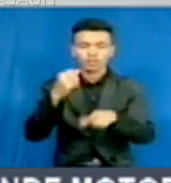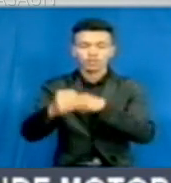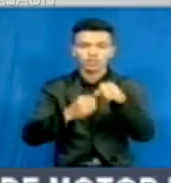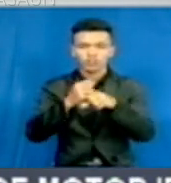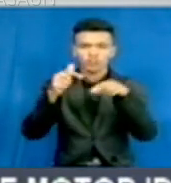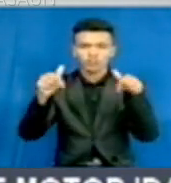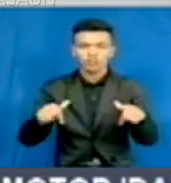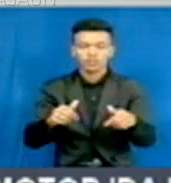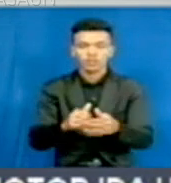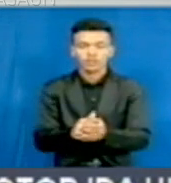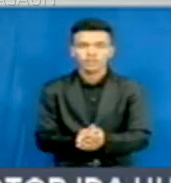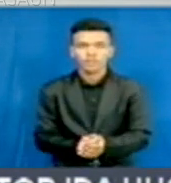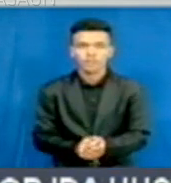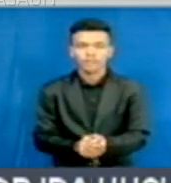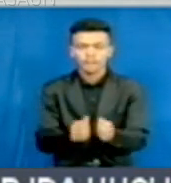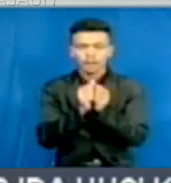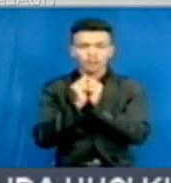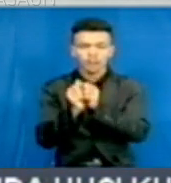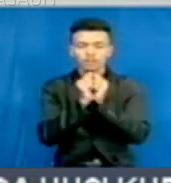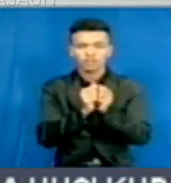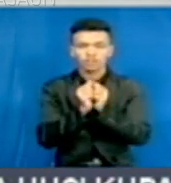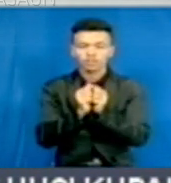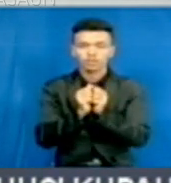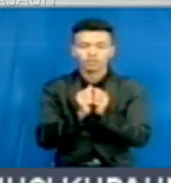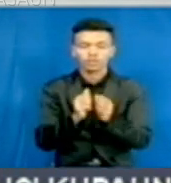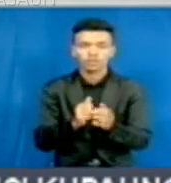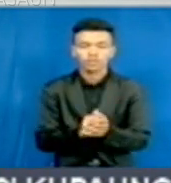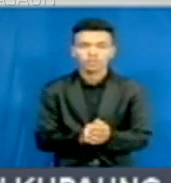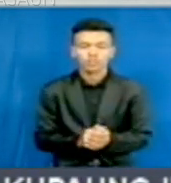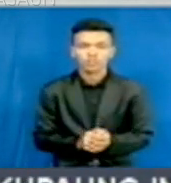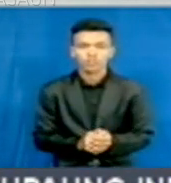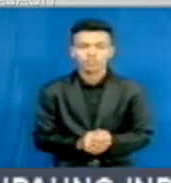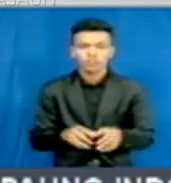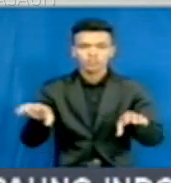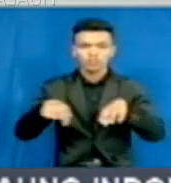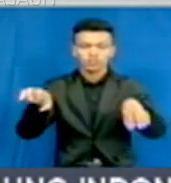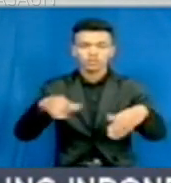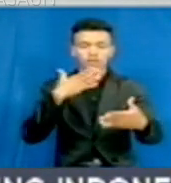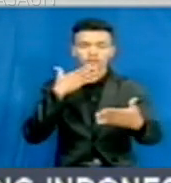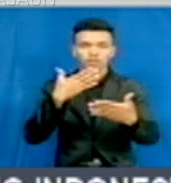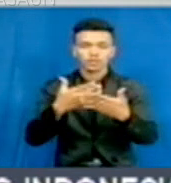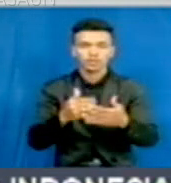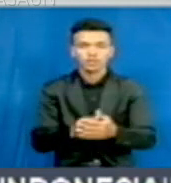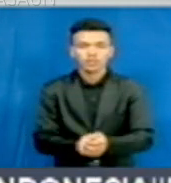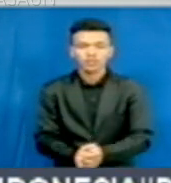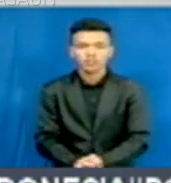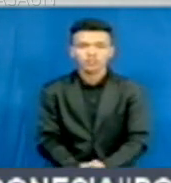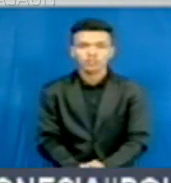Para 2023 da né? Mas tá muito conseguir, e tania força, o de serviço dia que lutando, o de presta, vai tania comandar